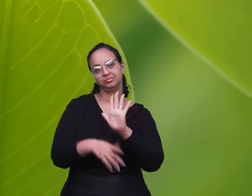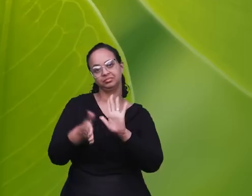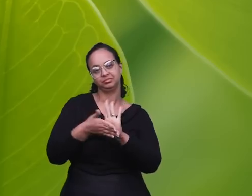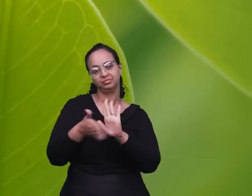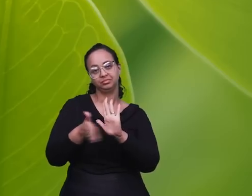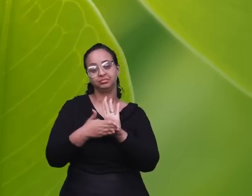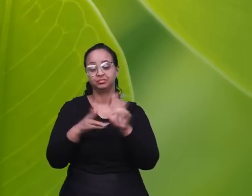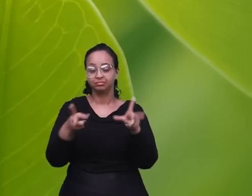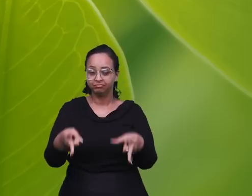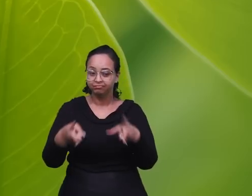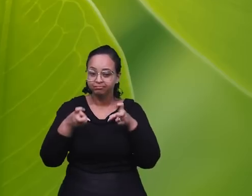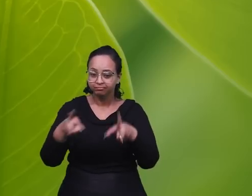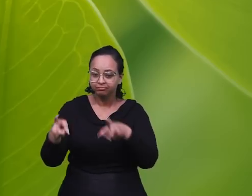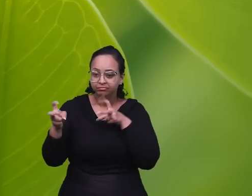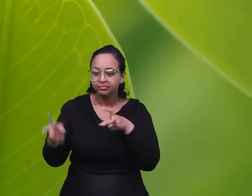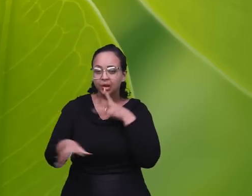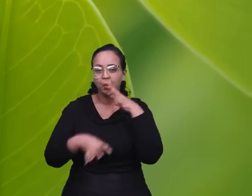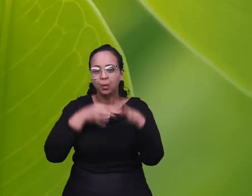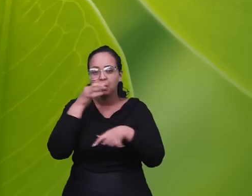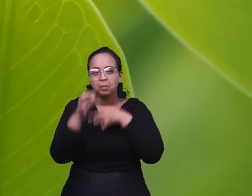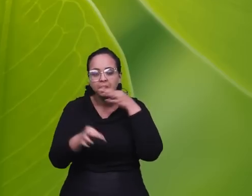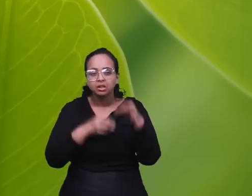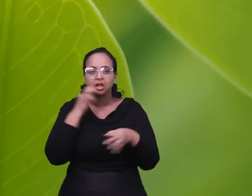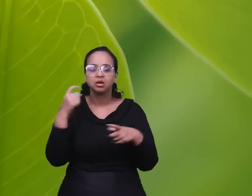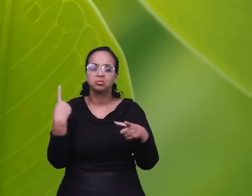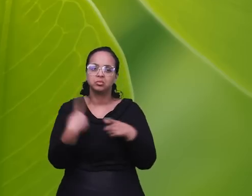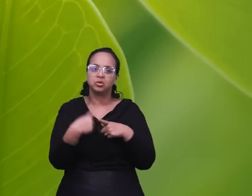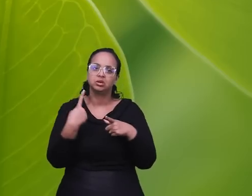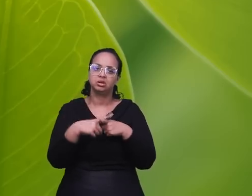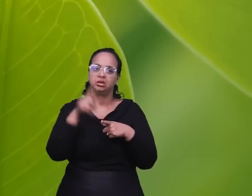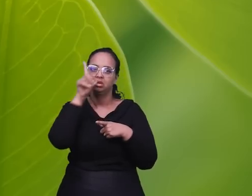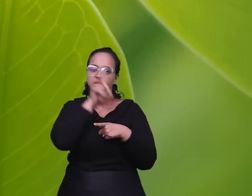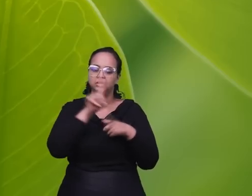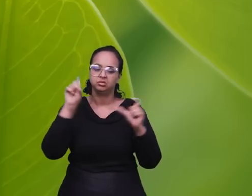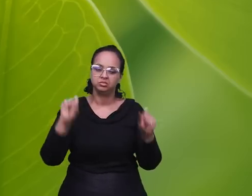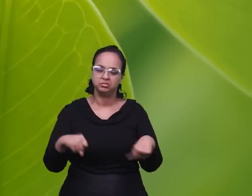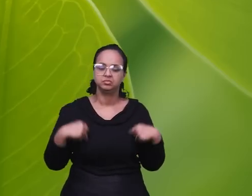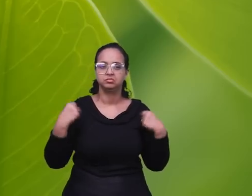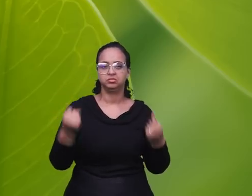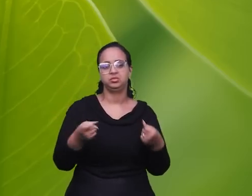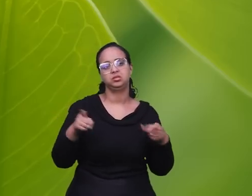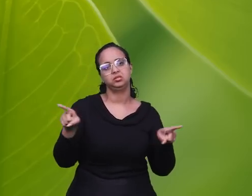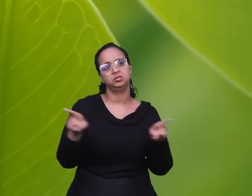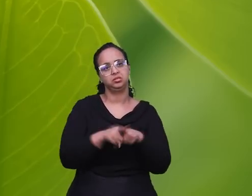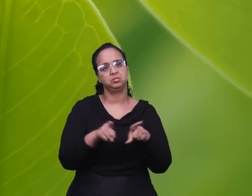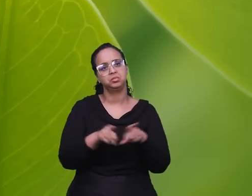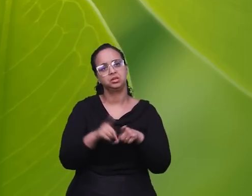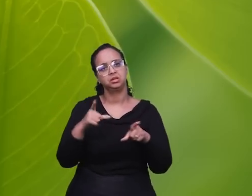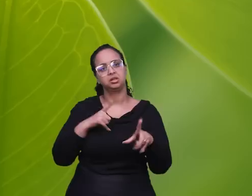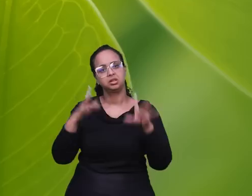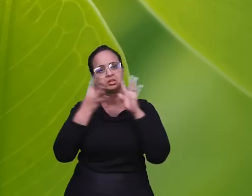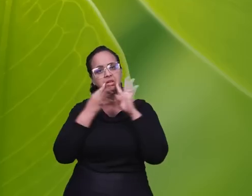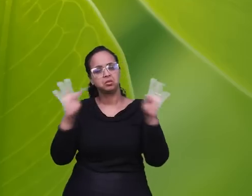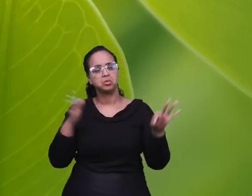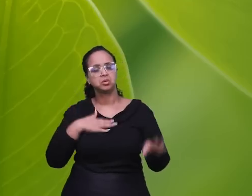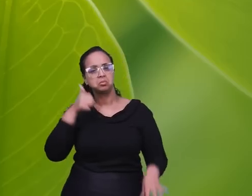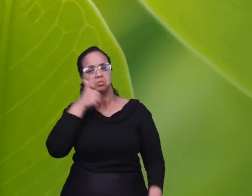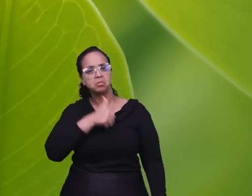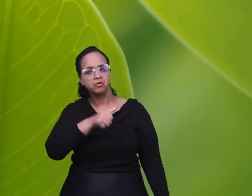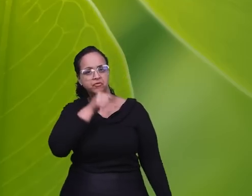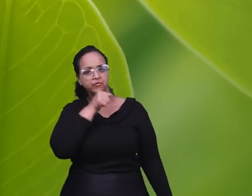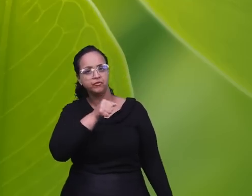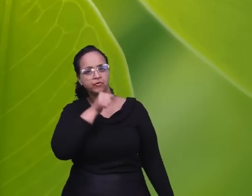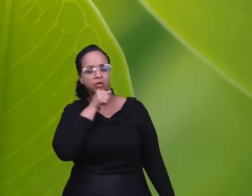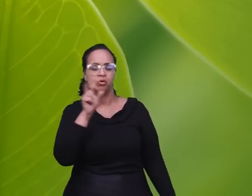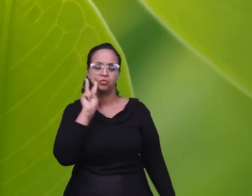bom nós vermos e ouvirmos os comentários, porque o Senhor tem nos acrescentado muito. Eu particularmente tenho até o testemunho da minha avó, que ela também